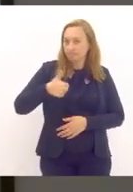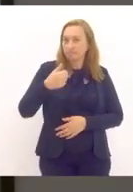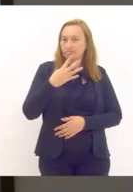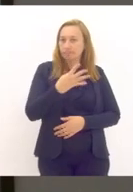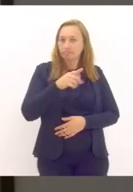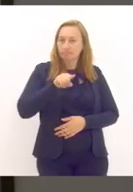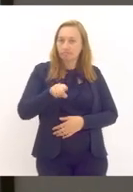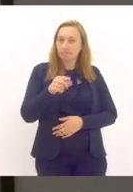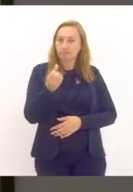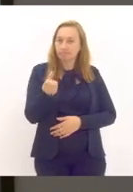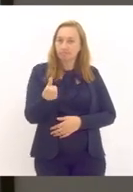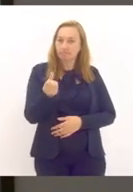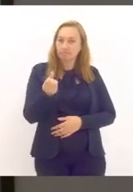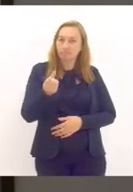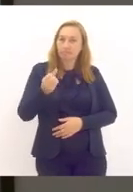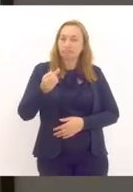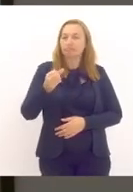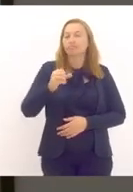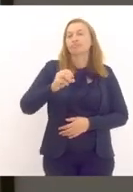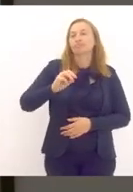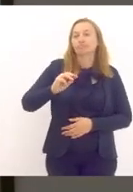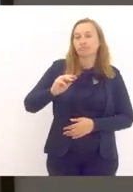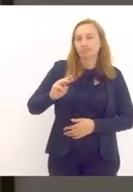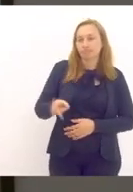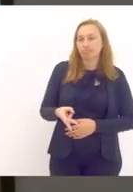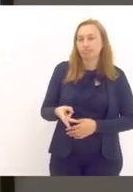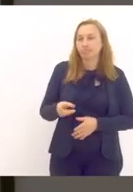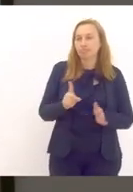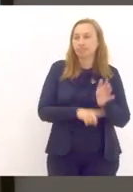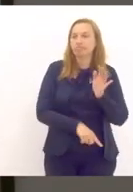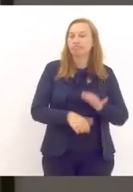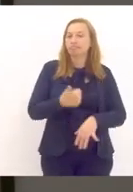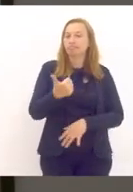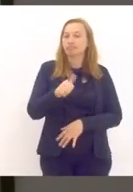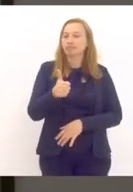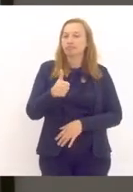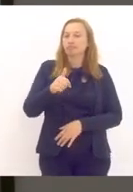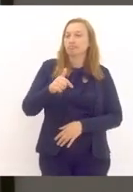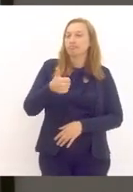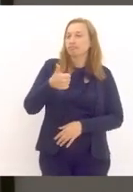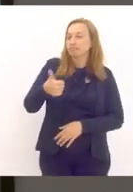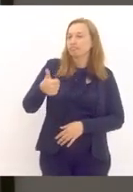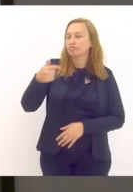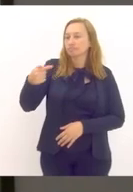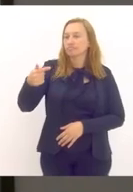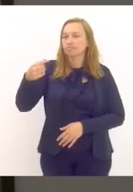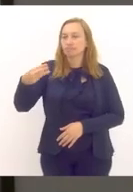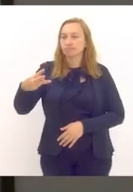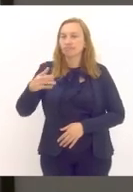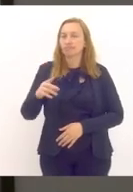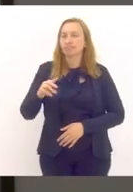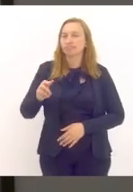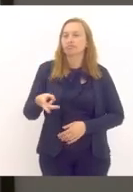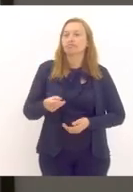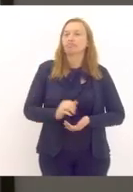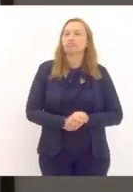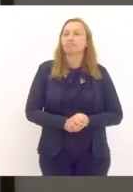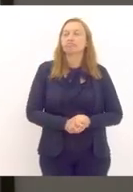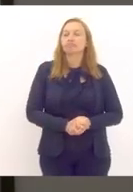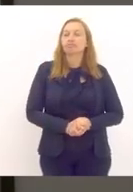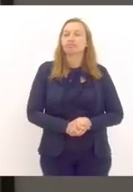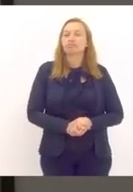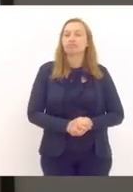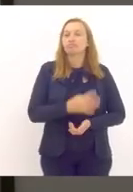bilhão, e um resultado nominal de menos 11 bilhões. Resultado primário de 4